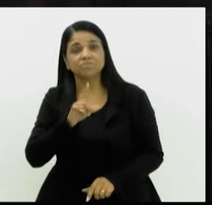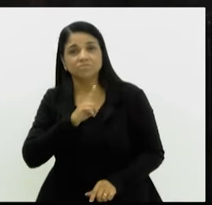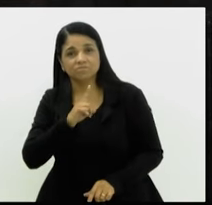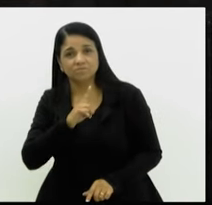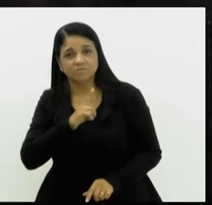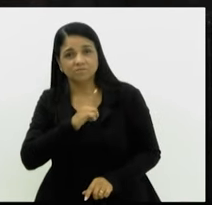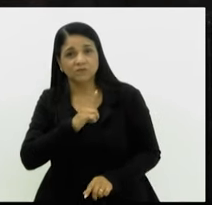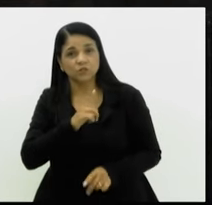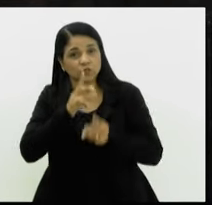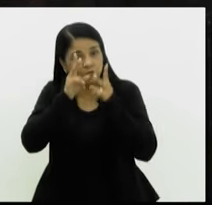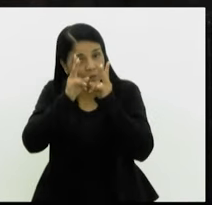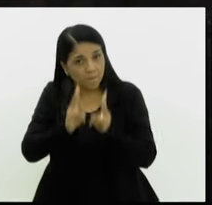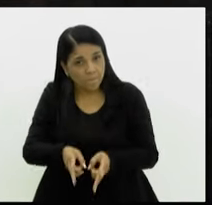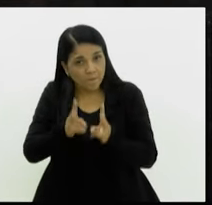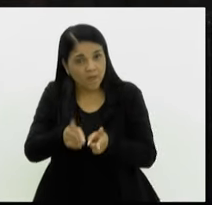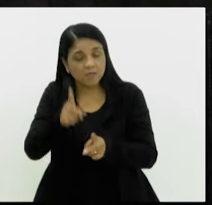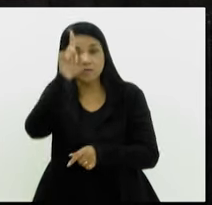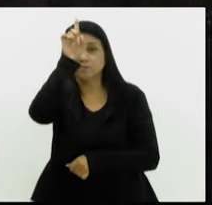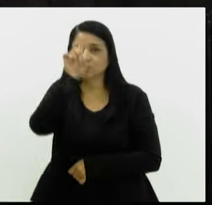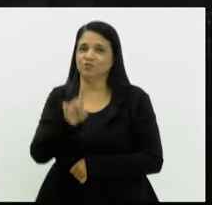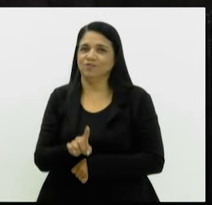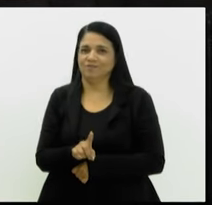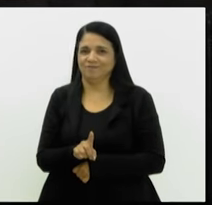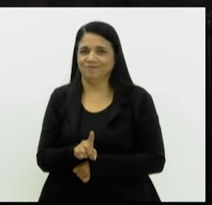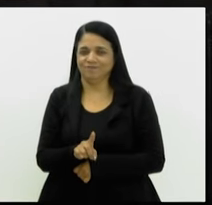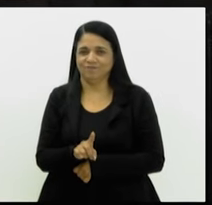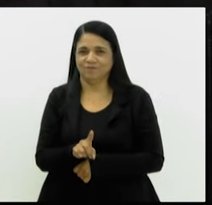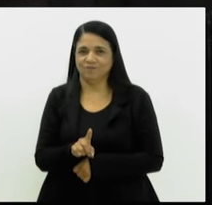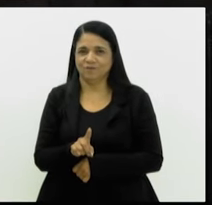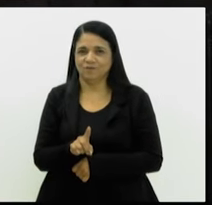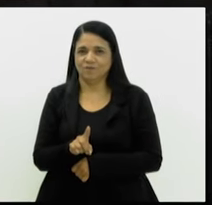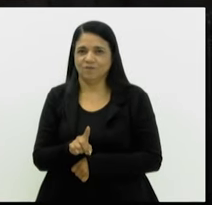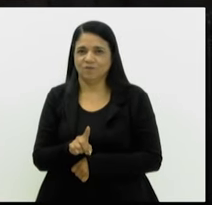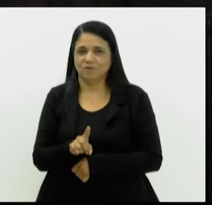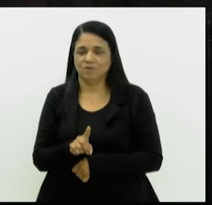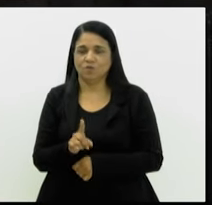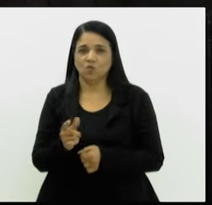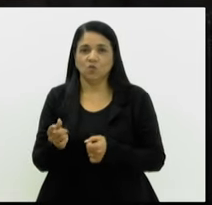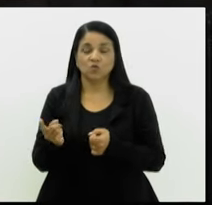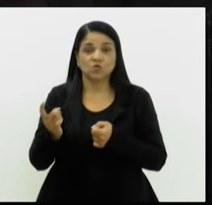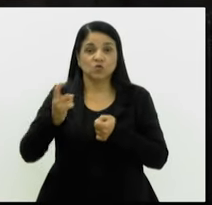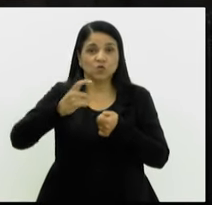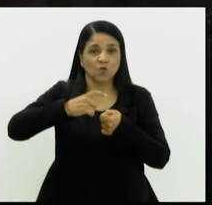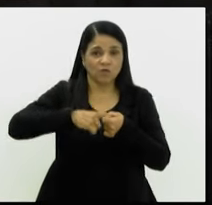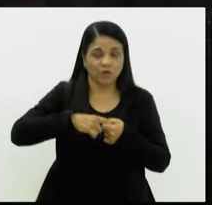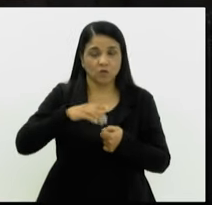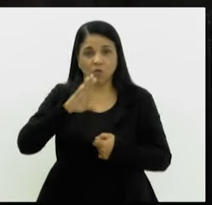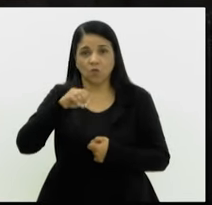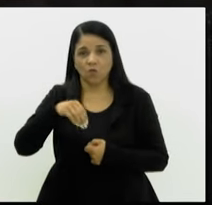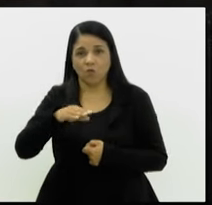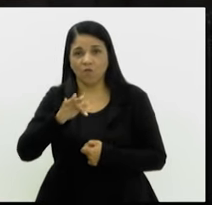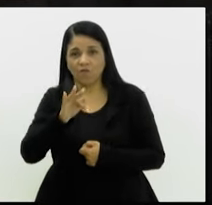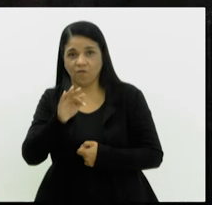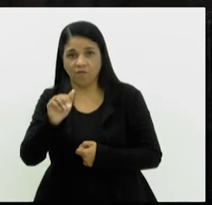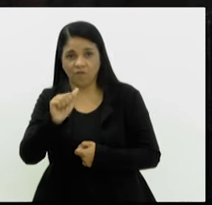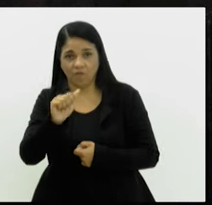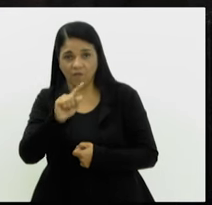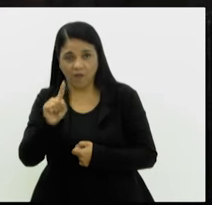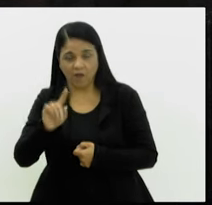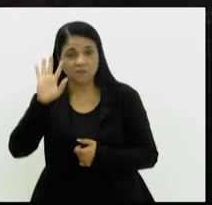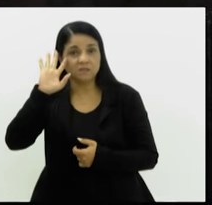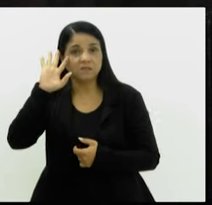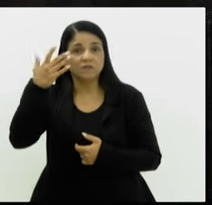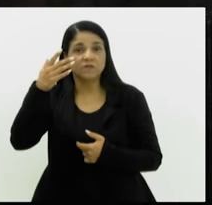os mesmos direitos que os convênios CONFAS definiram para o